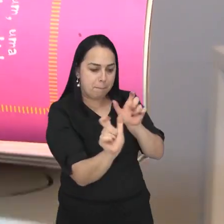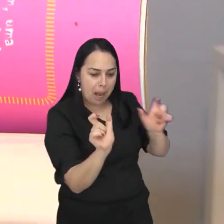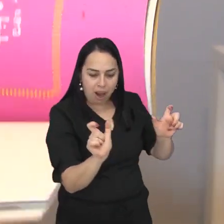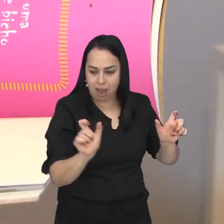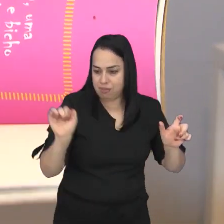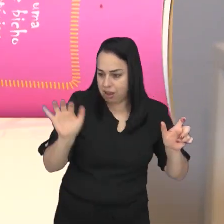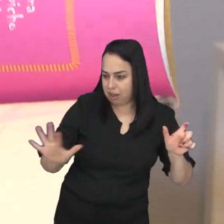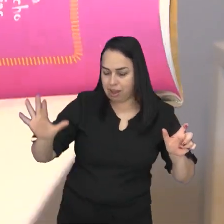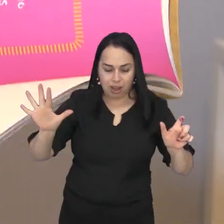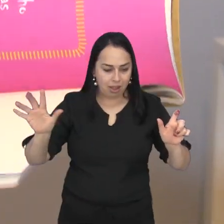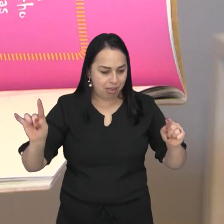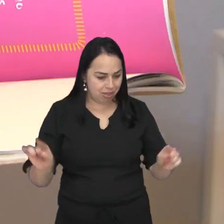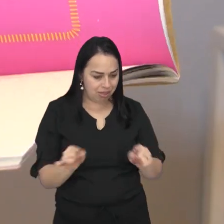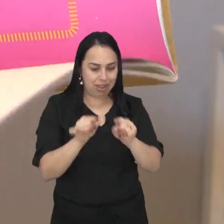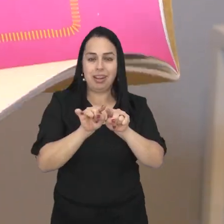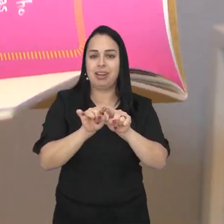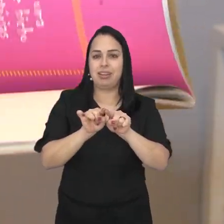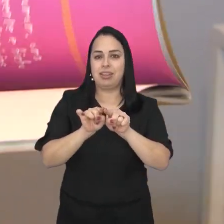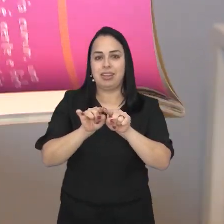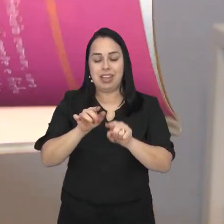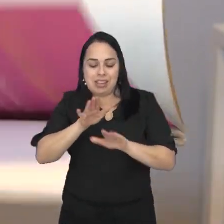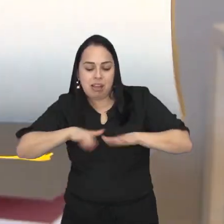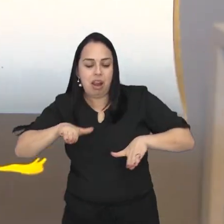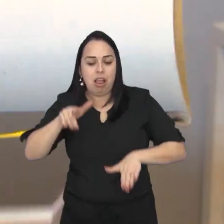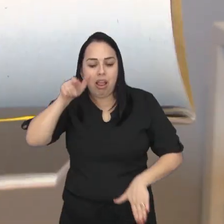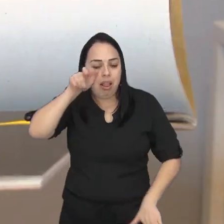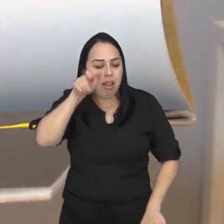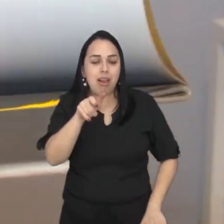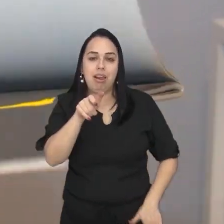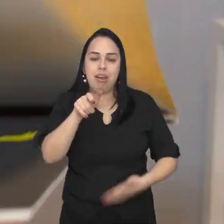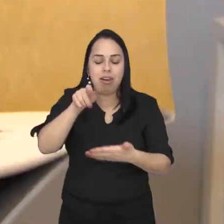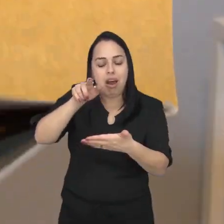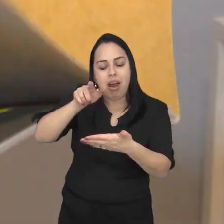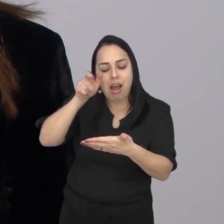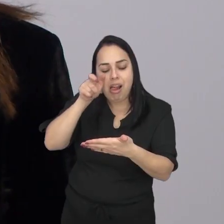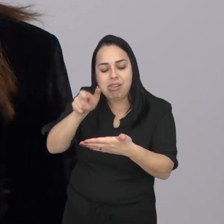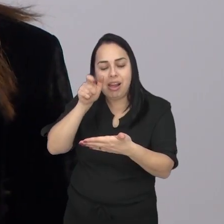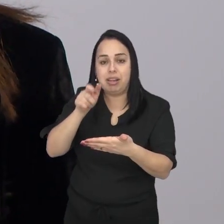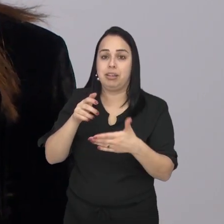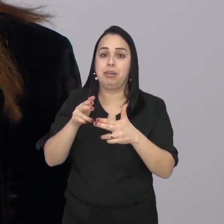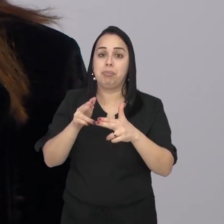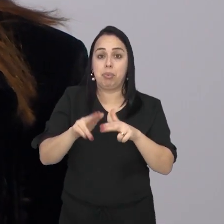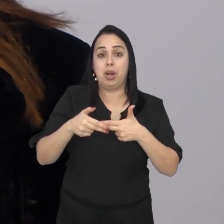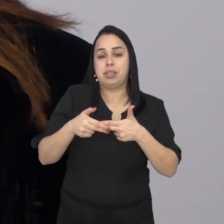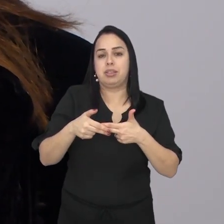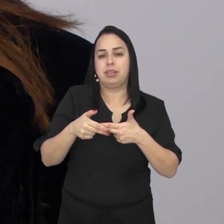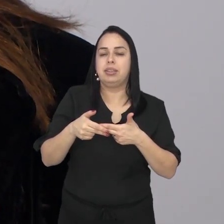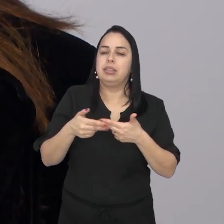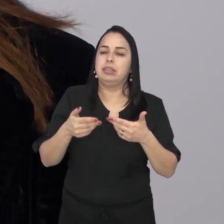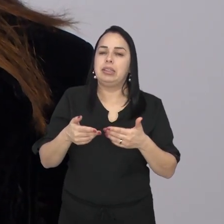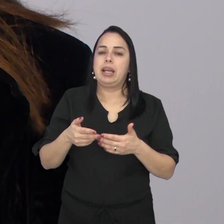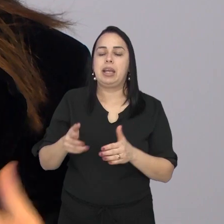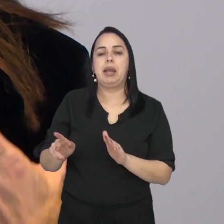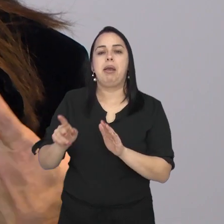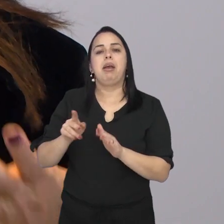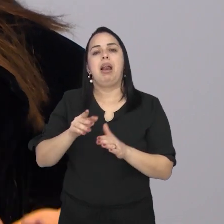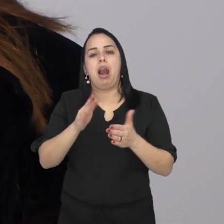com as figuras pode ajudar a despertar a curiosidade pelos livros. Eu acho que você tem que buscar